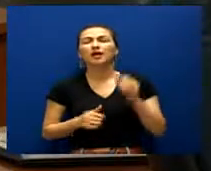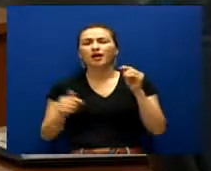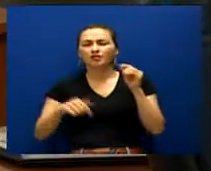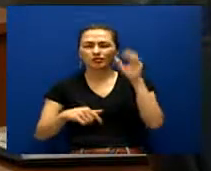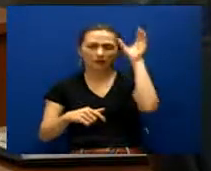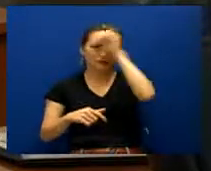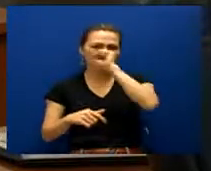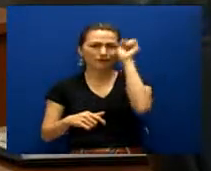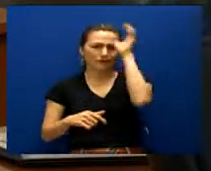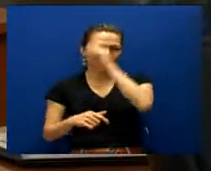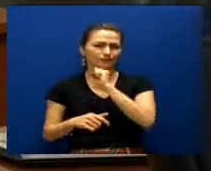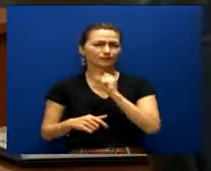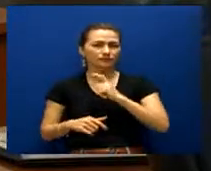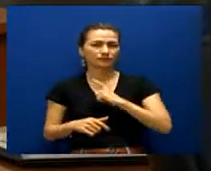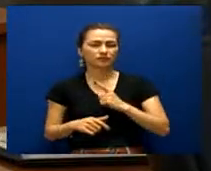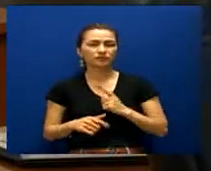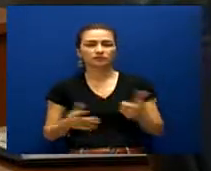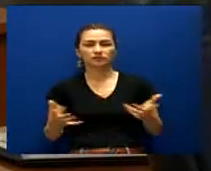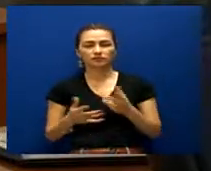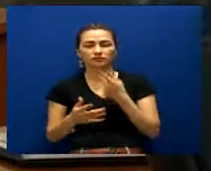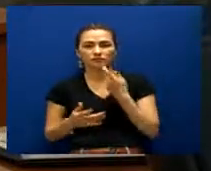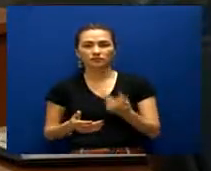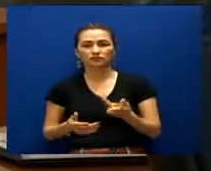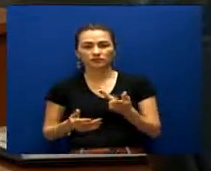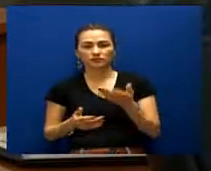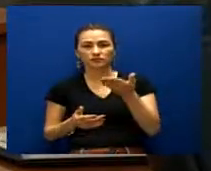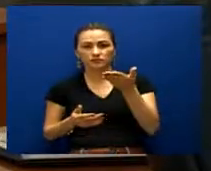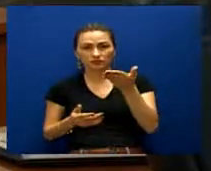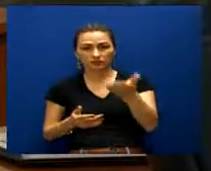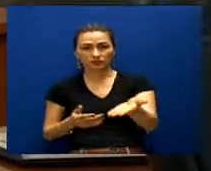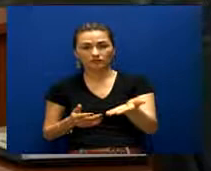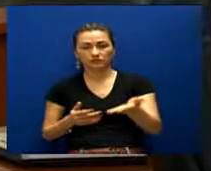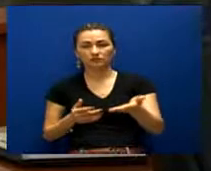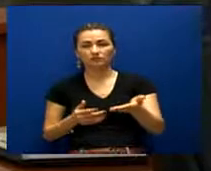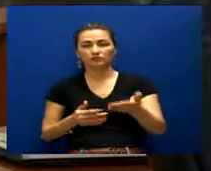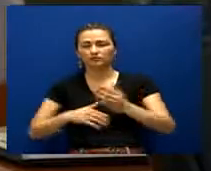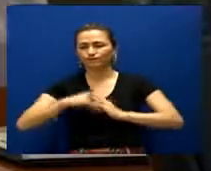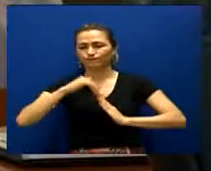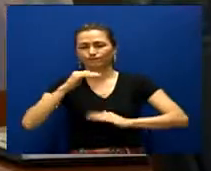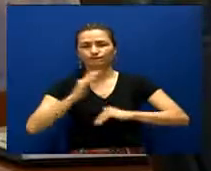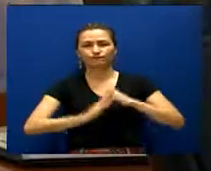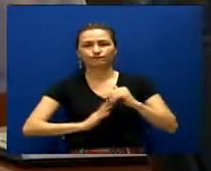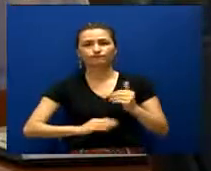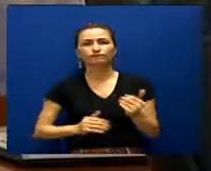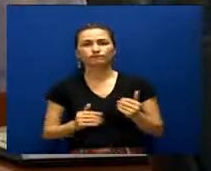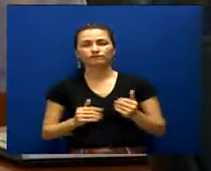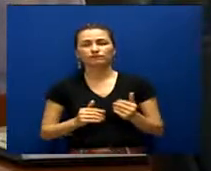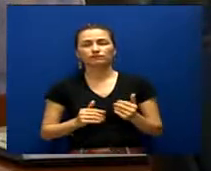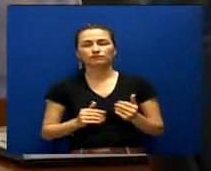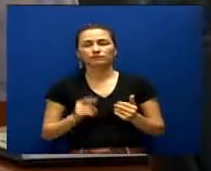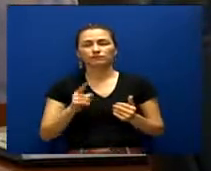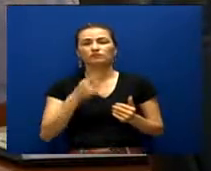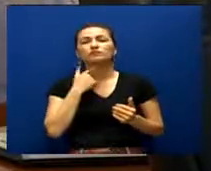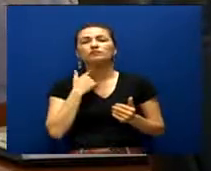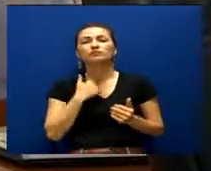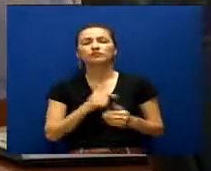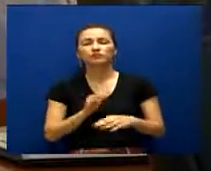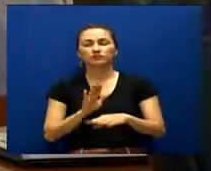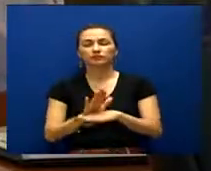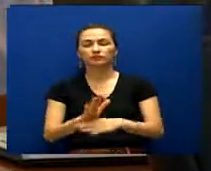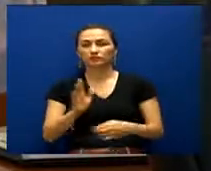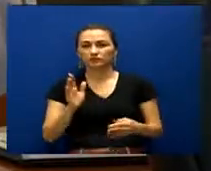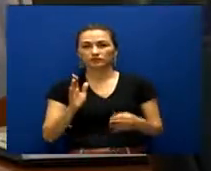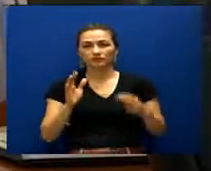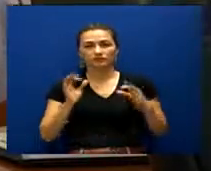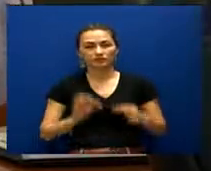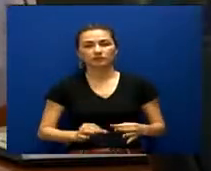hoje está em boas mãos. Está aqui em pessoas que realmente têm vontade que nossa cidade não pode